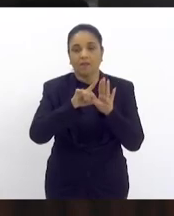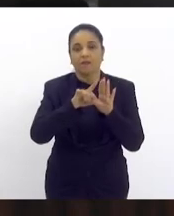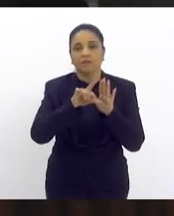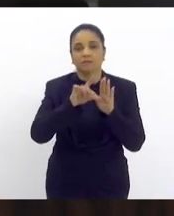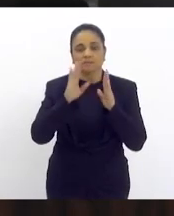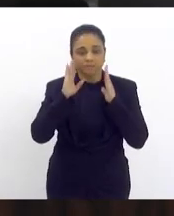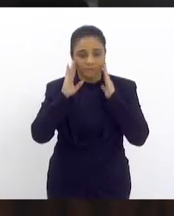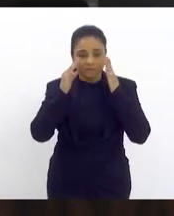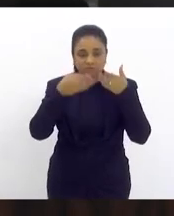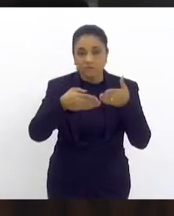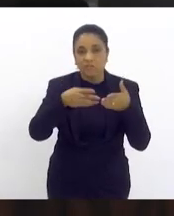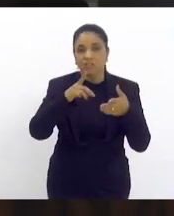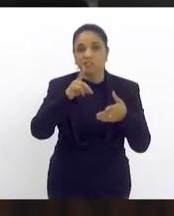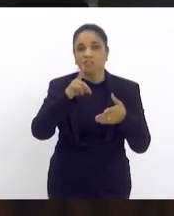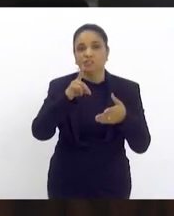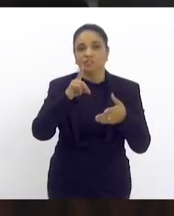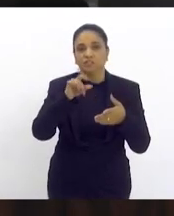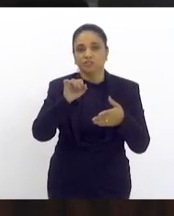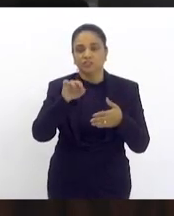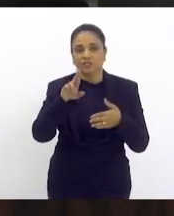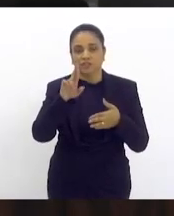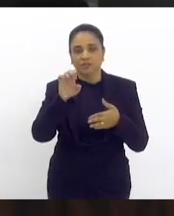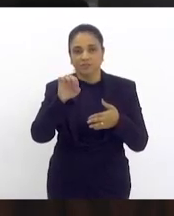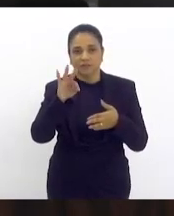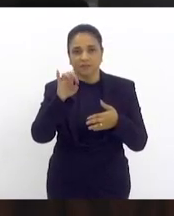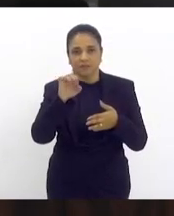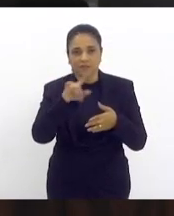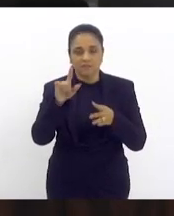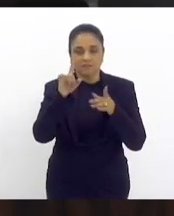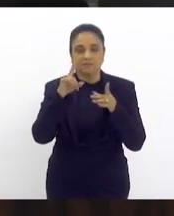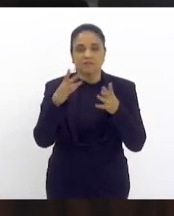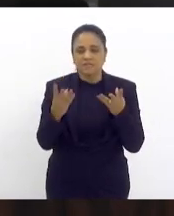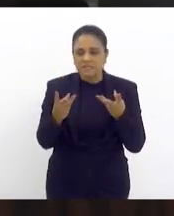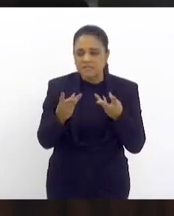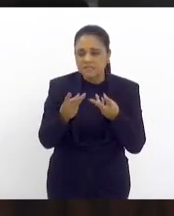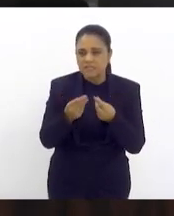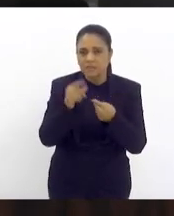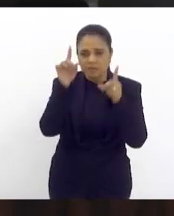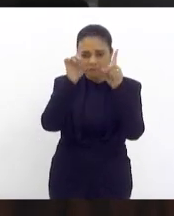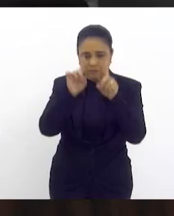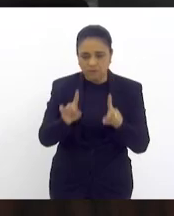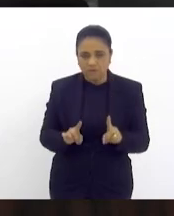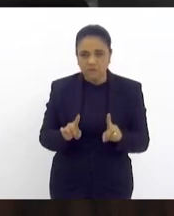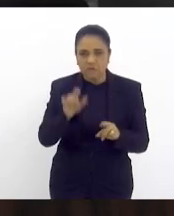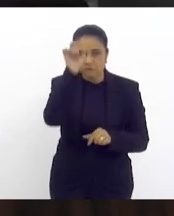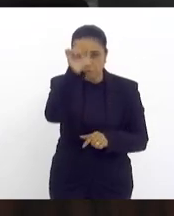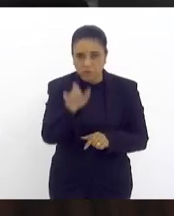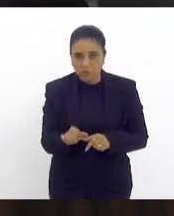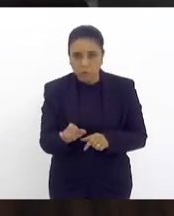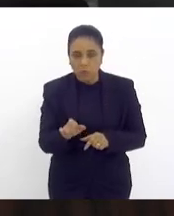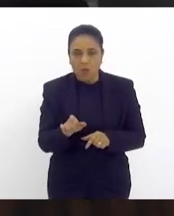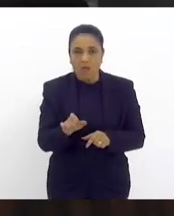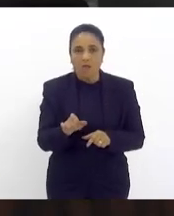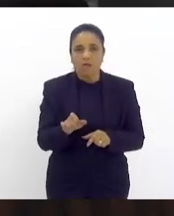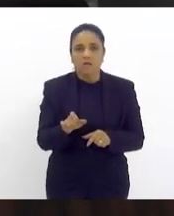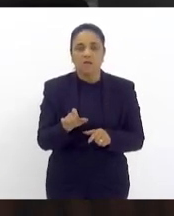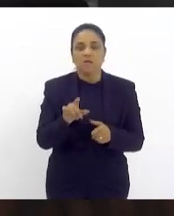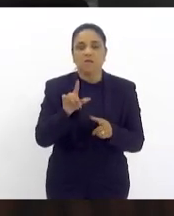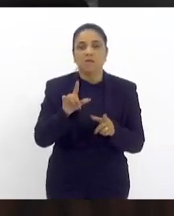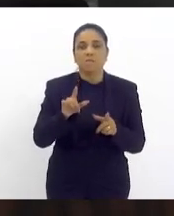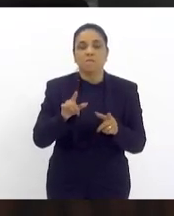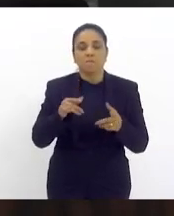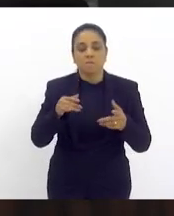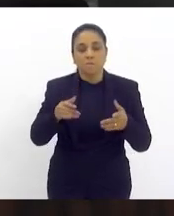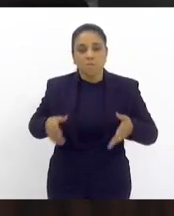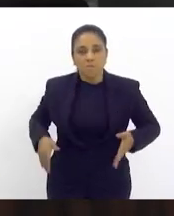a promoção da sensibilidade das pessoas deficiência e mobilidade reduzida